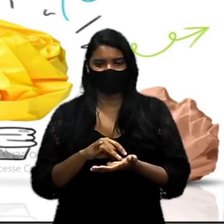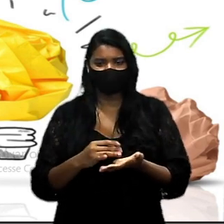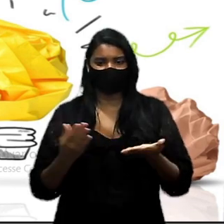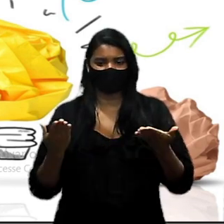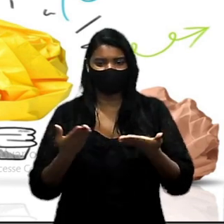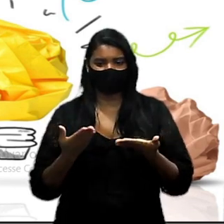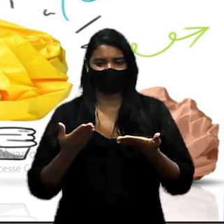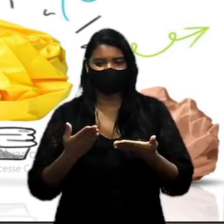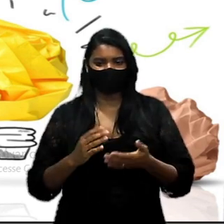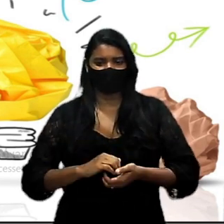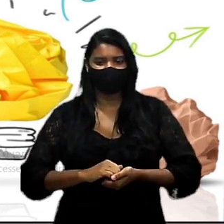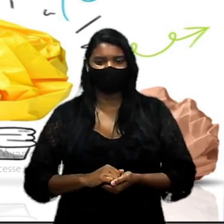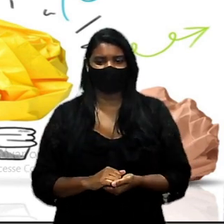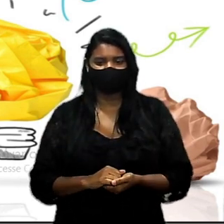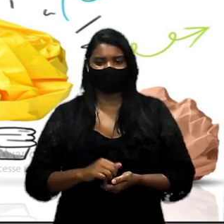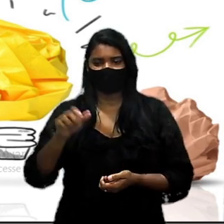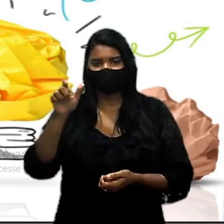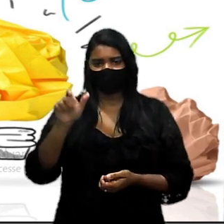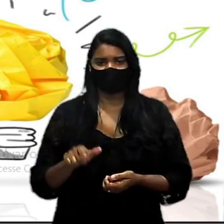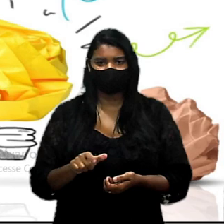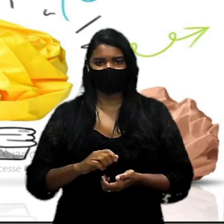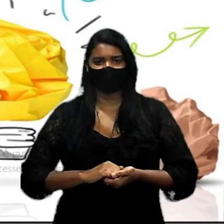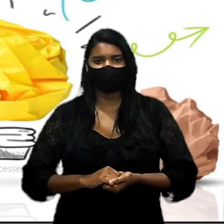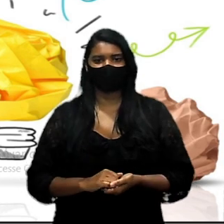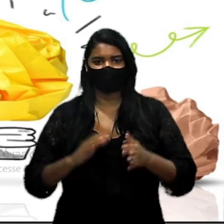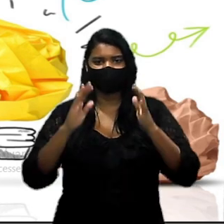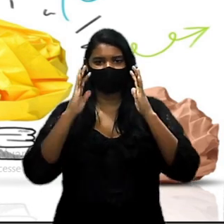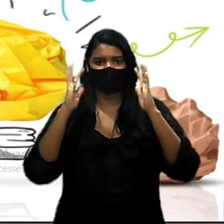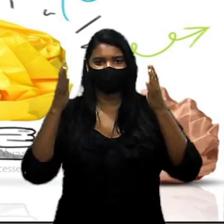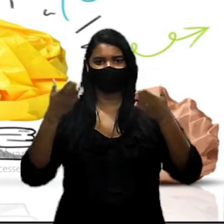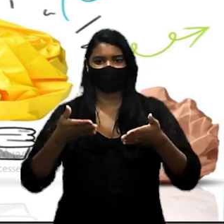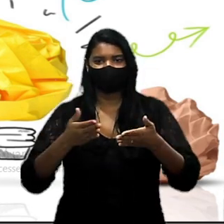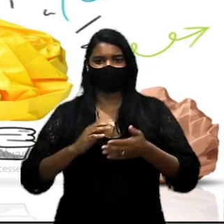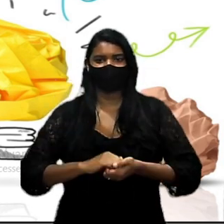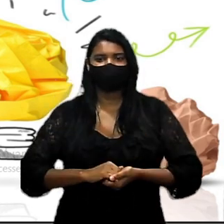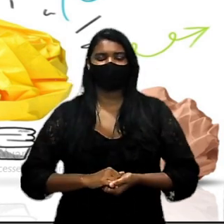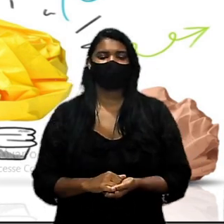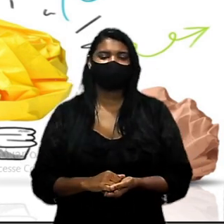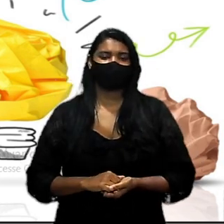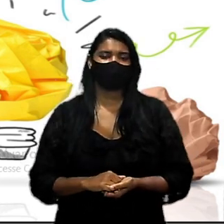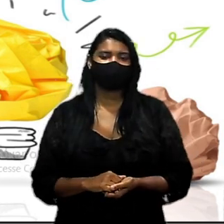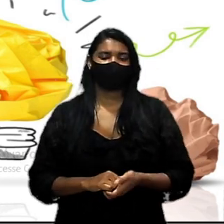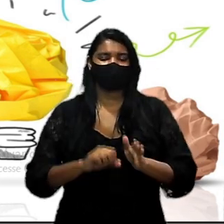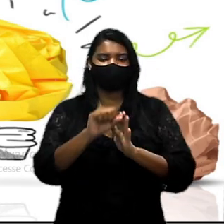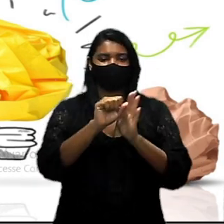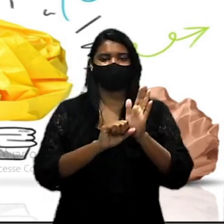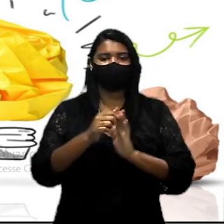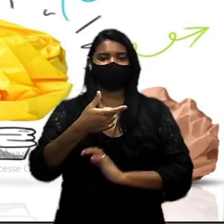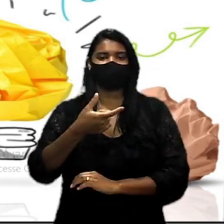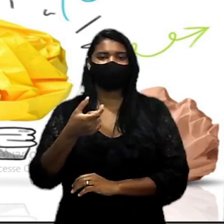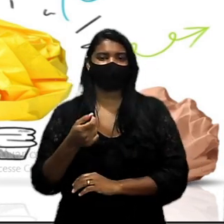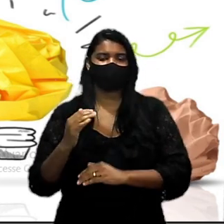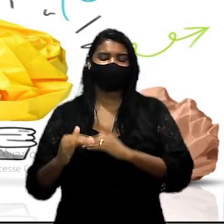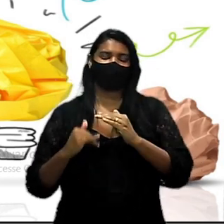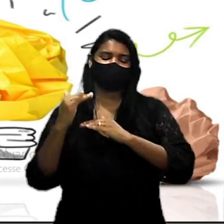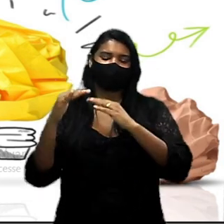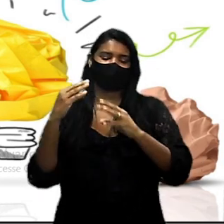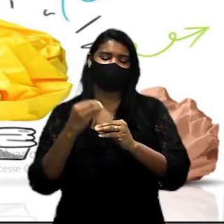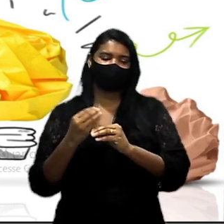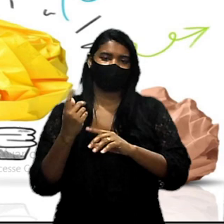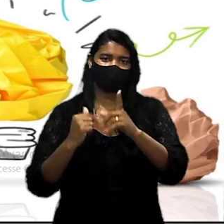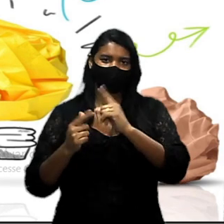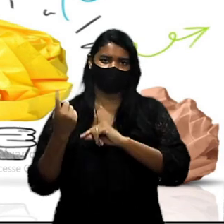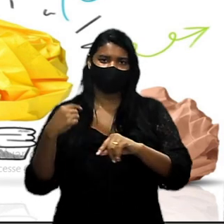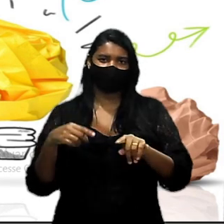isso, neste caso, são as pessoas. Então, esse foco é nas pessoas. No século XX, a gente vê o desenvolvimento